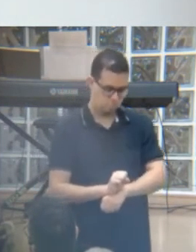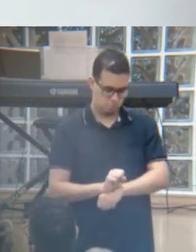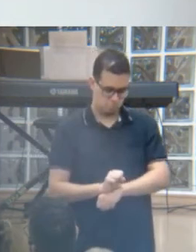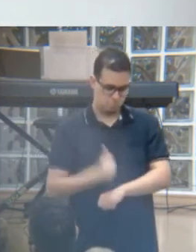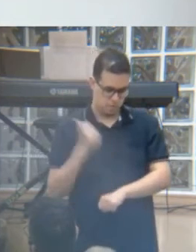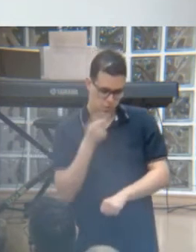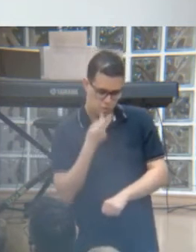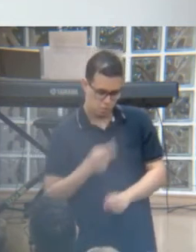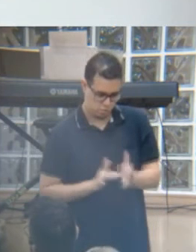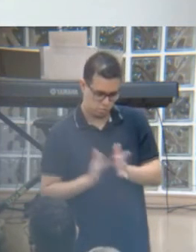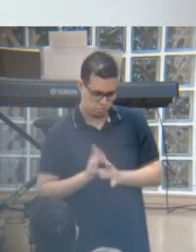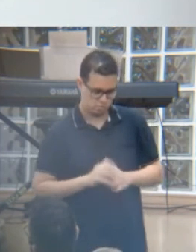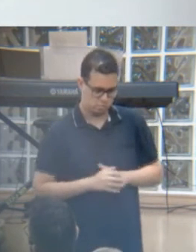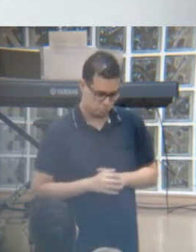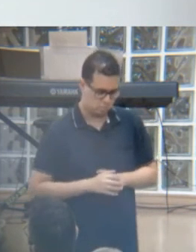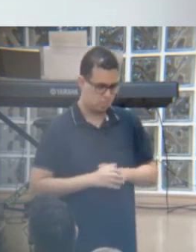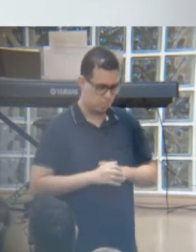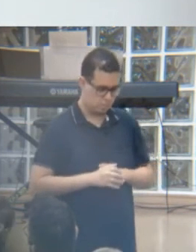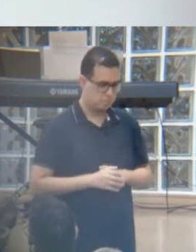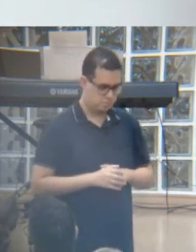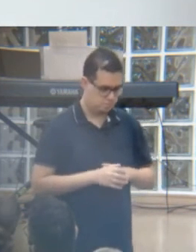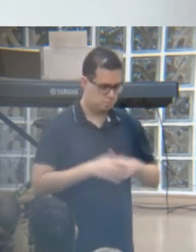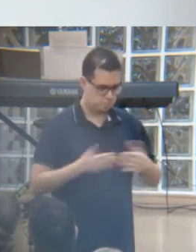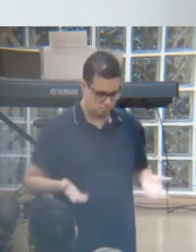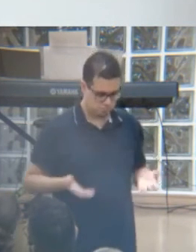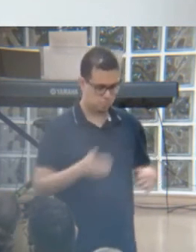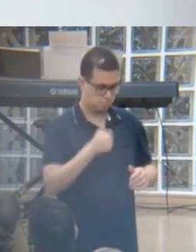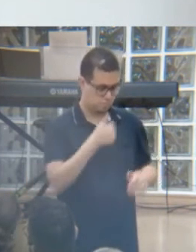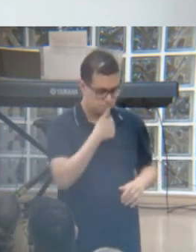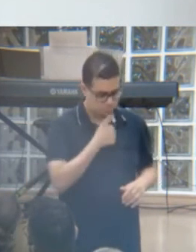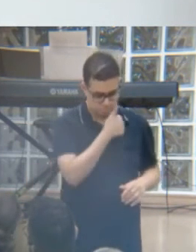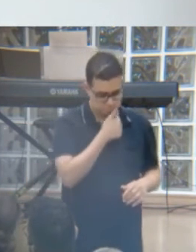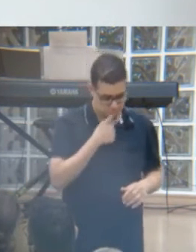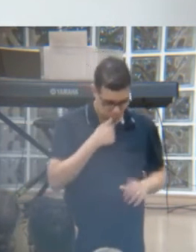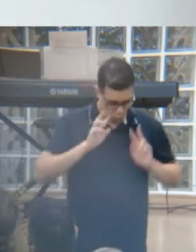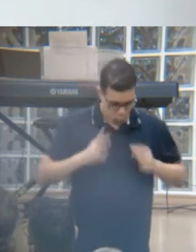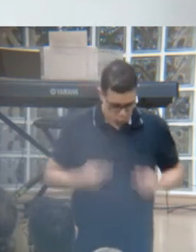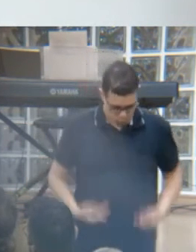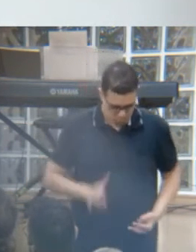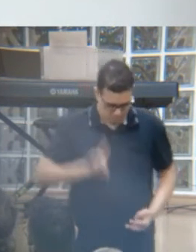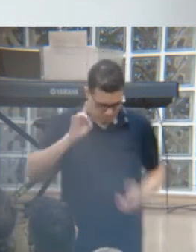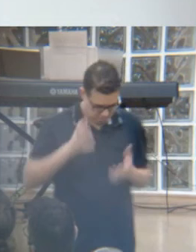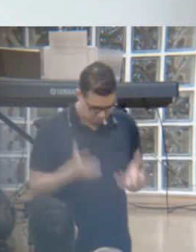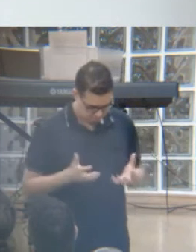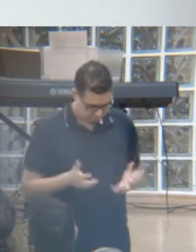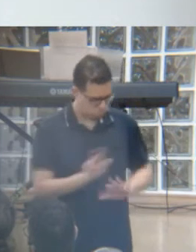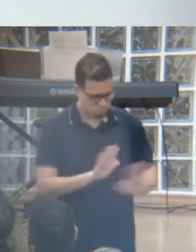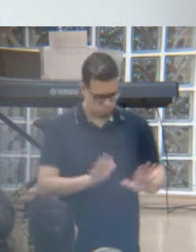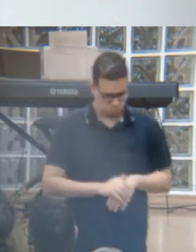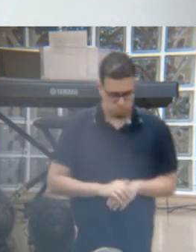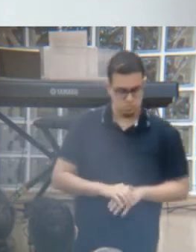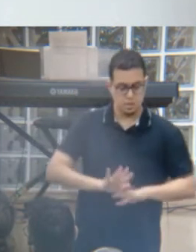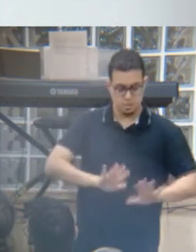sacrifícios humanos. Mas ele diz a Abraão: porquanto não me negastes o teu filho,